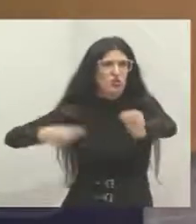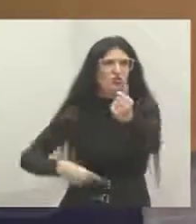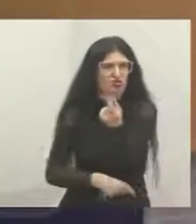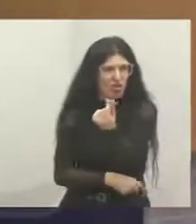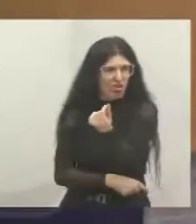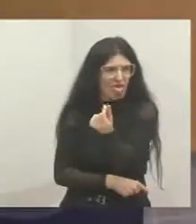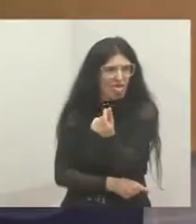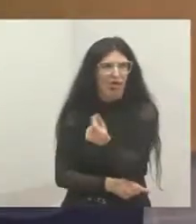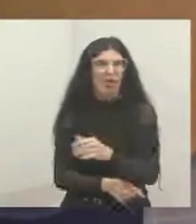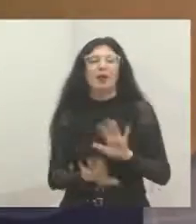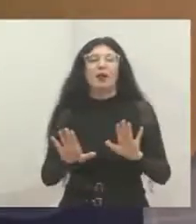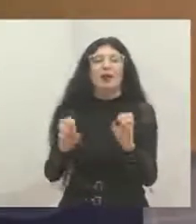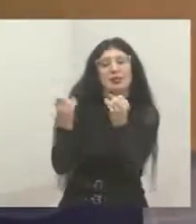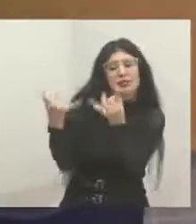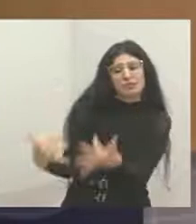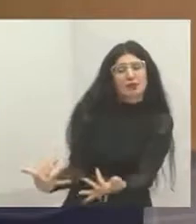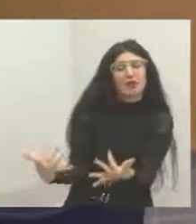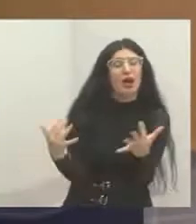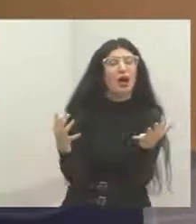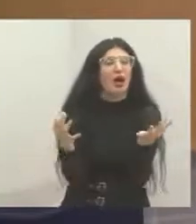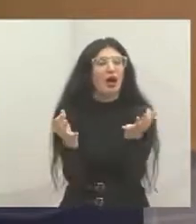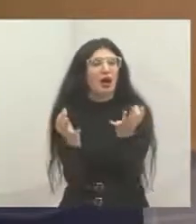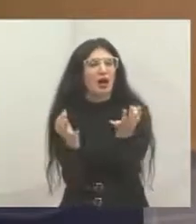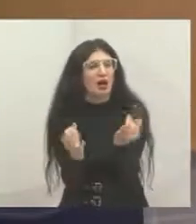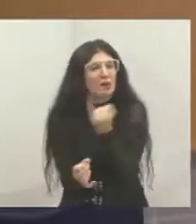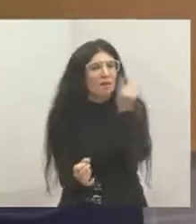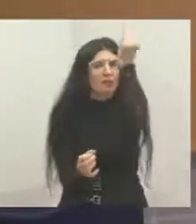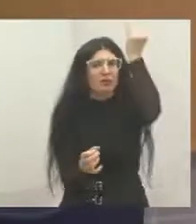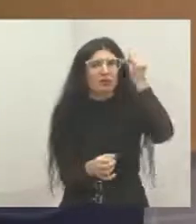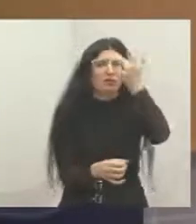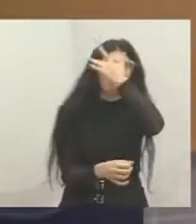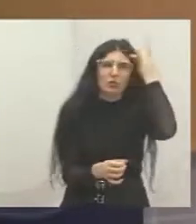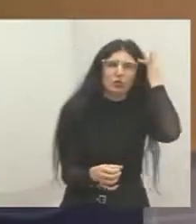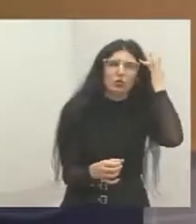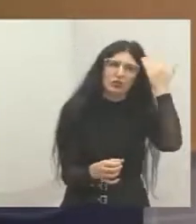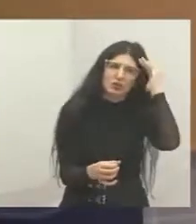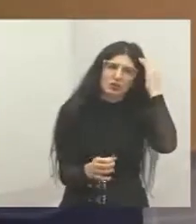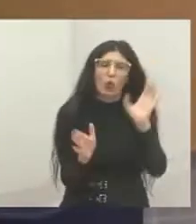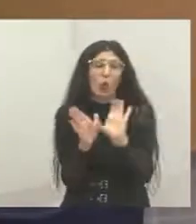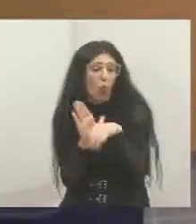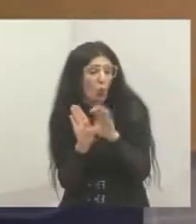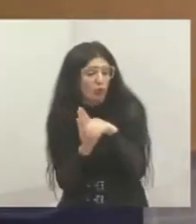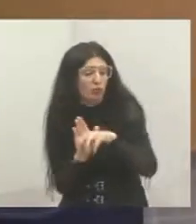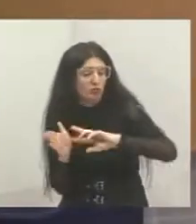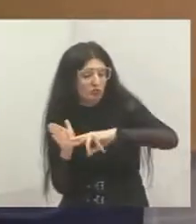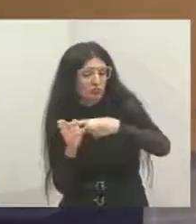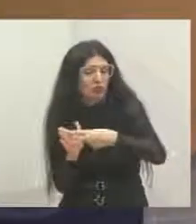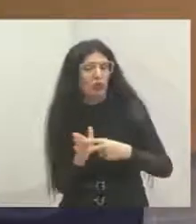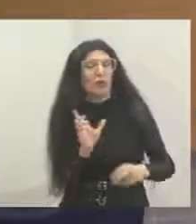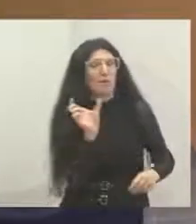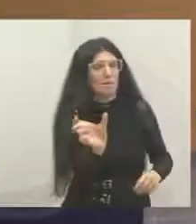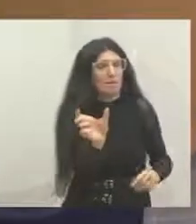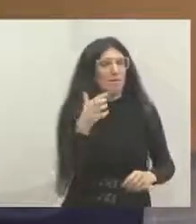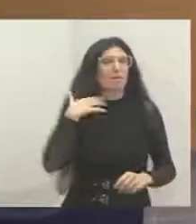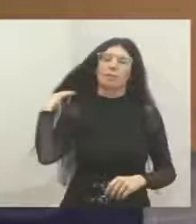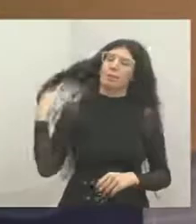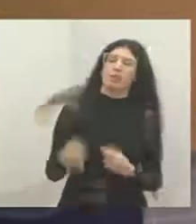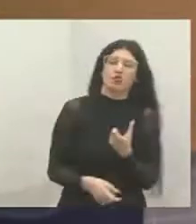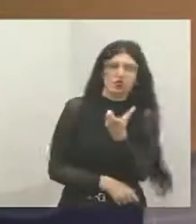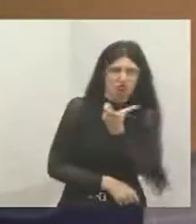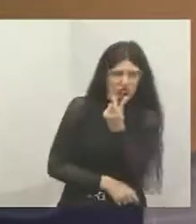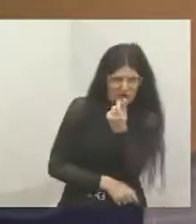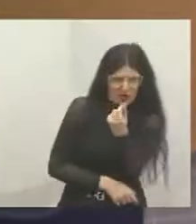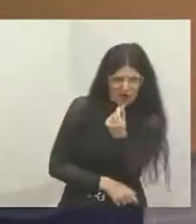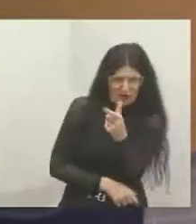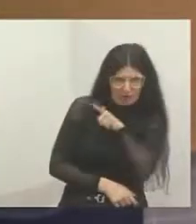me permite, eu vou fazer uma explicação rapidamente, que ela é importante entender essa palavra, senão a gente acaba confundindo todo o entendimento. Capital de giro é quando você